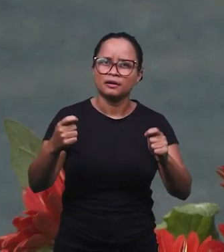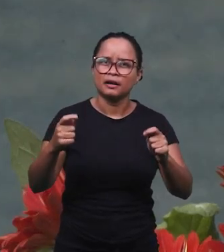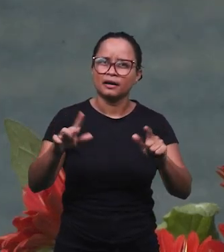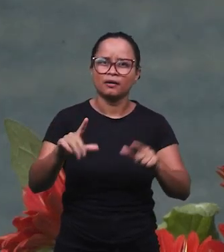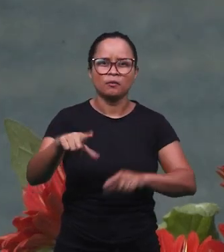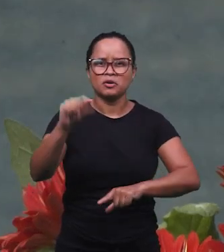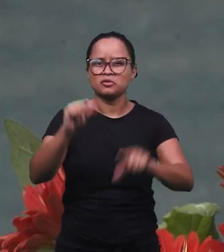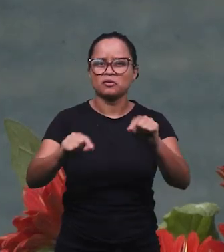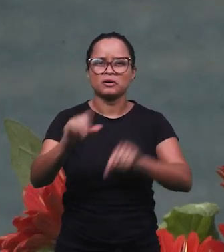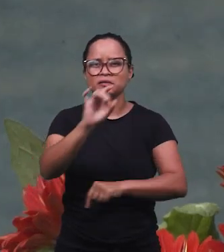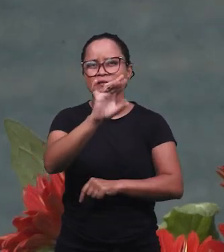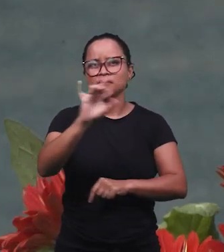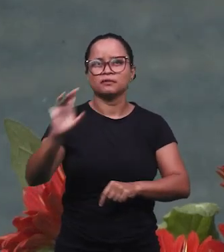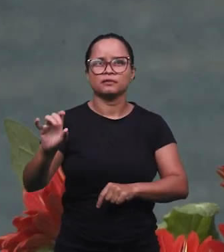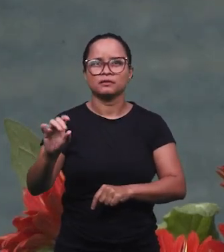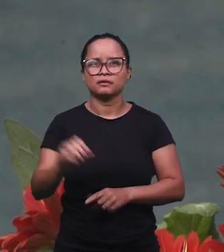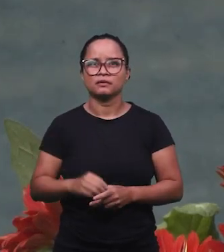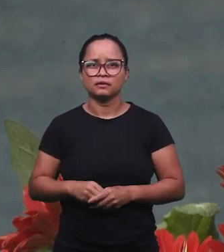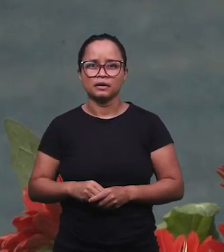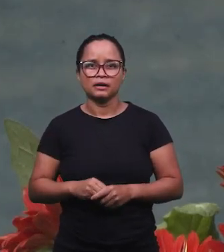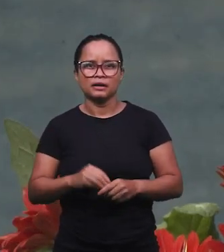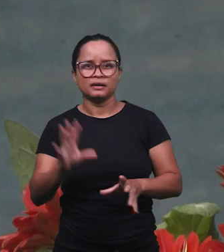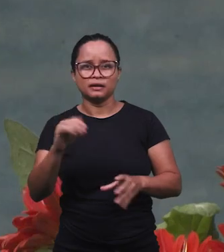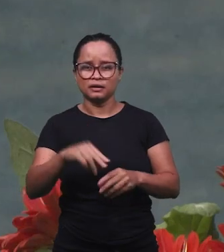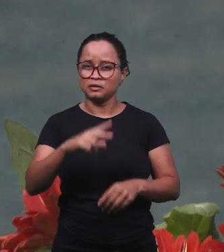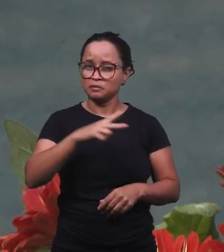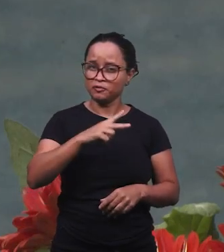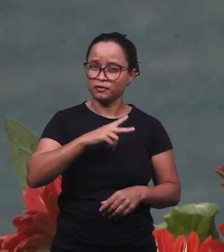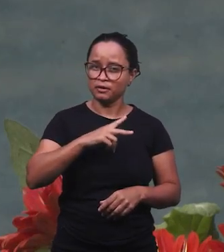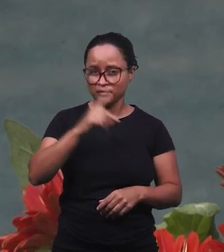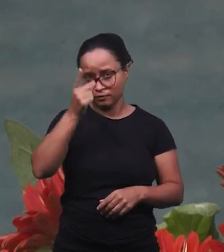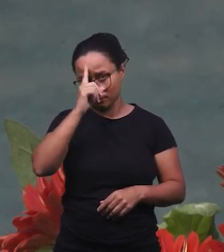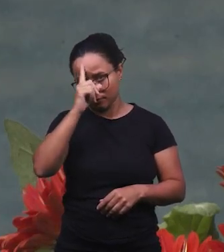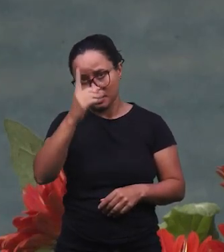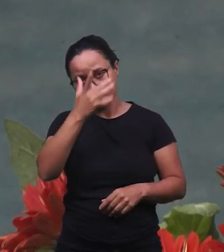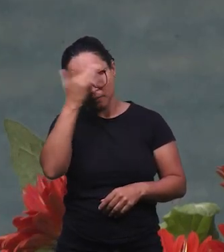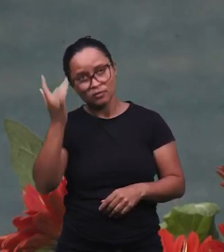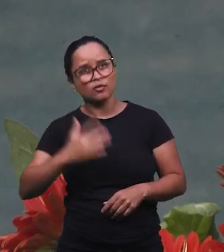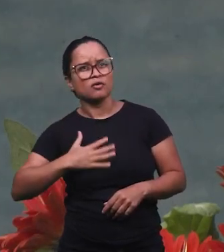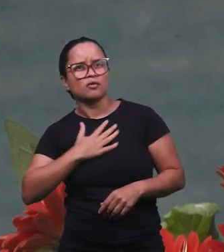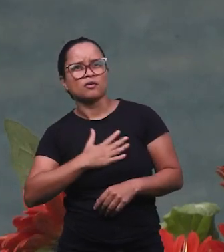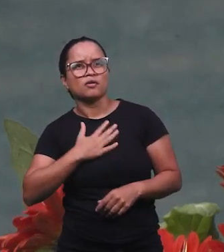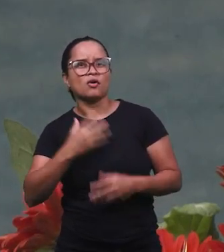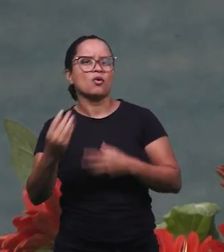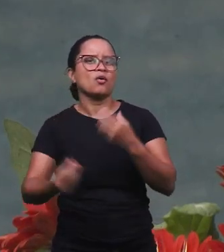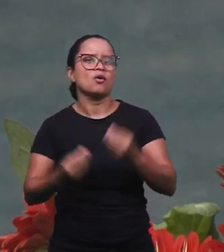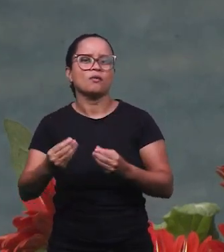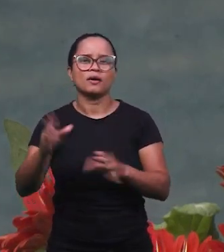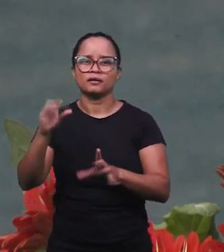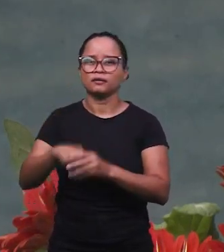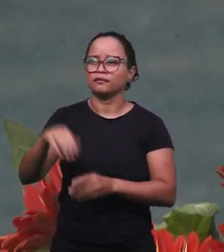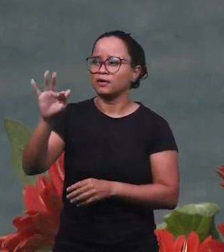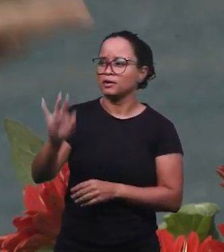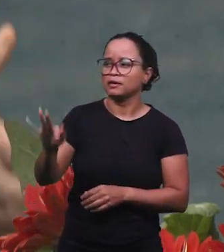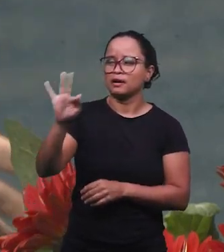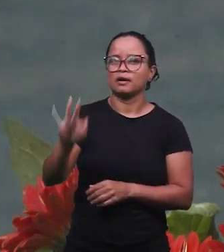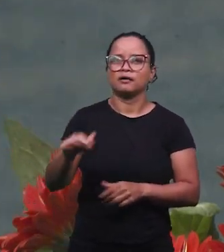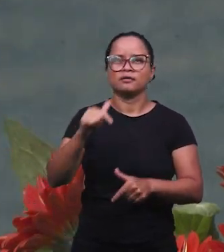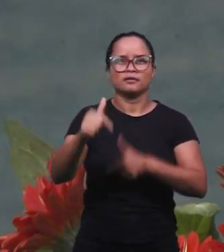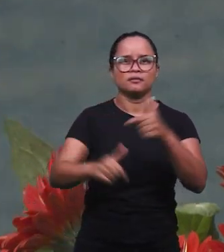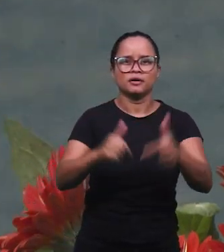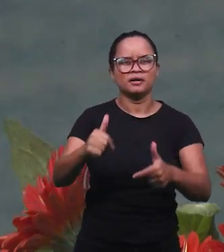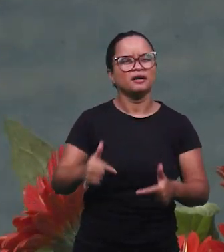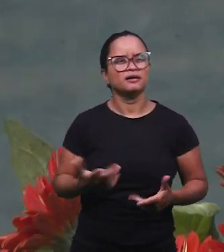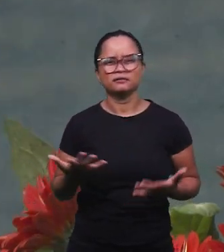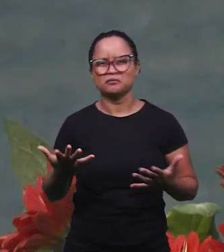ou isso é uma decisão de cada um, entrar no seu aspecto pessoal do dia a dia. Tem gente que gosta, né, de mostrar como é que é na faculdade, como é que é no